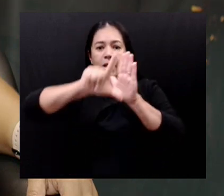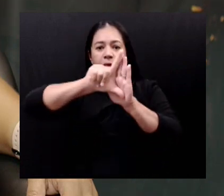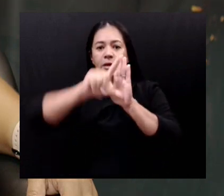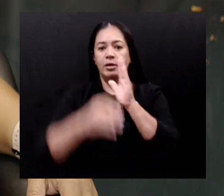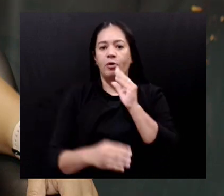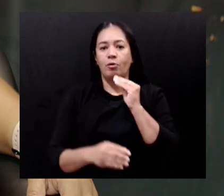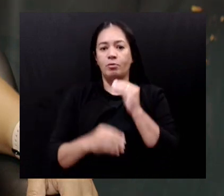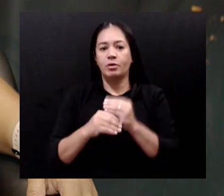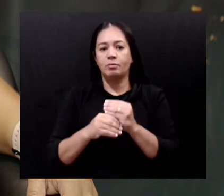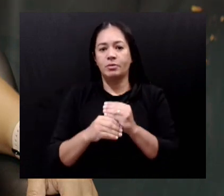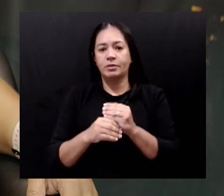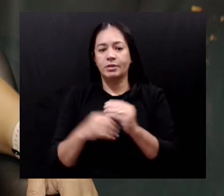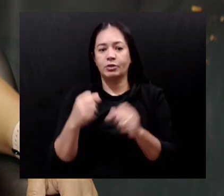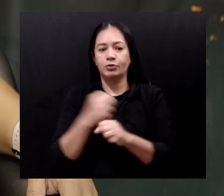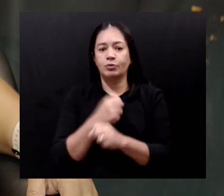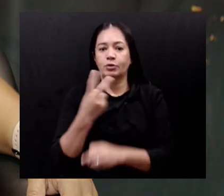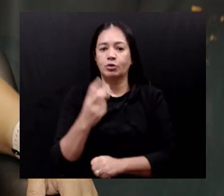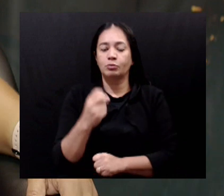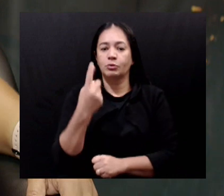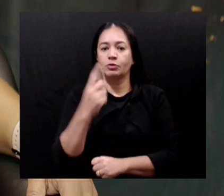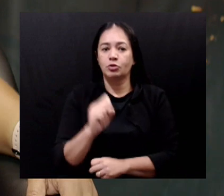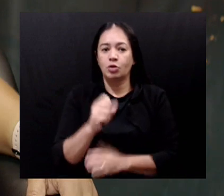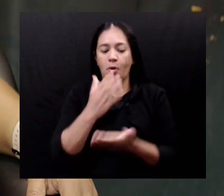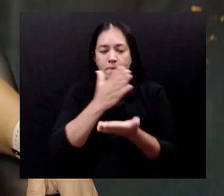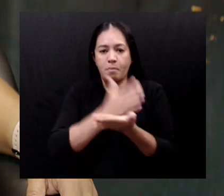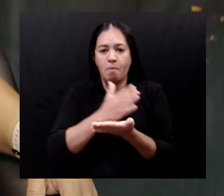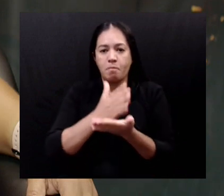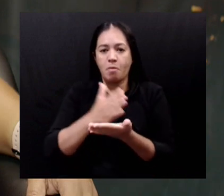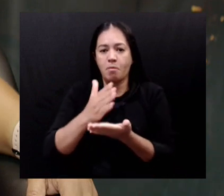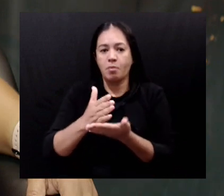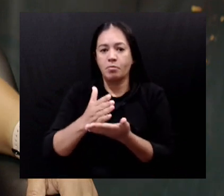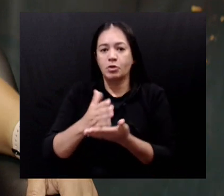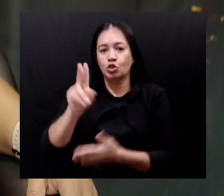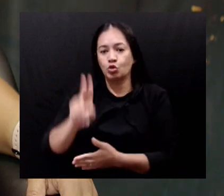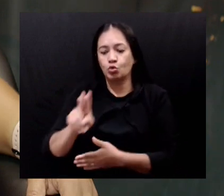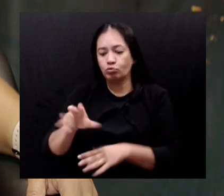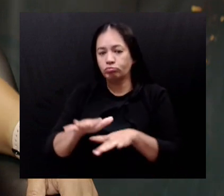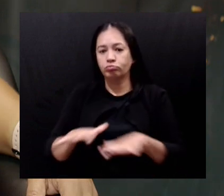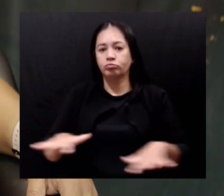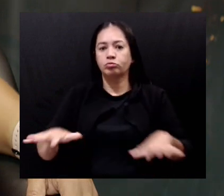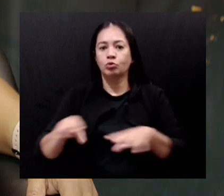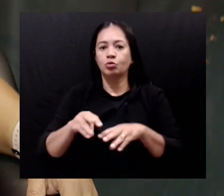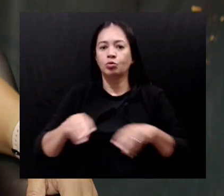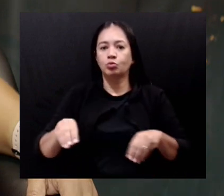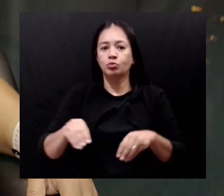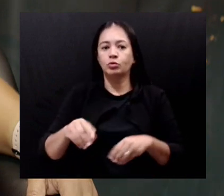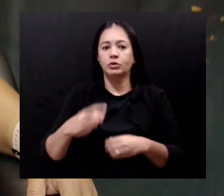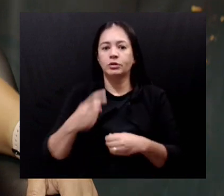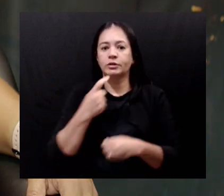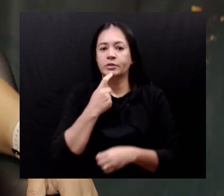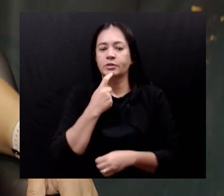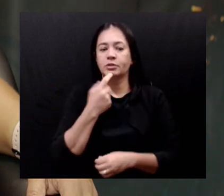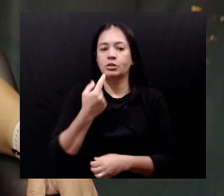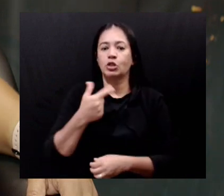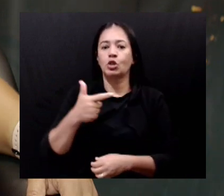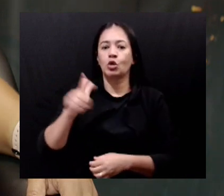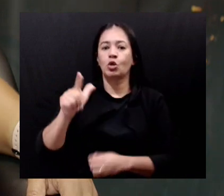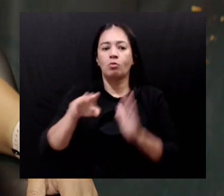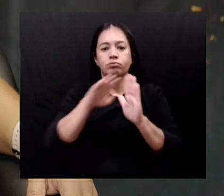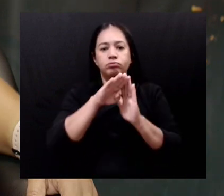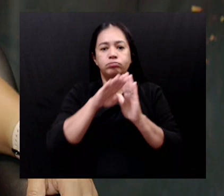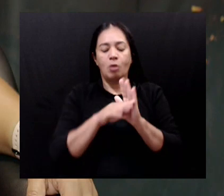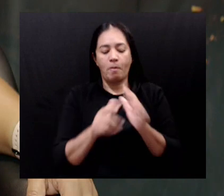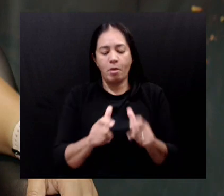o parcelamento, ocupação e uso do solo urbano do município, que inclui, entre outras medidas, ampliação no escopo